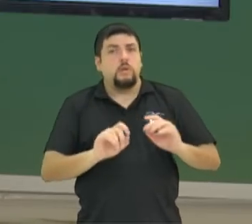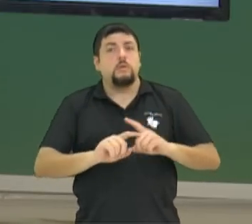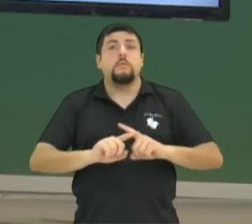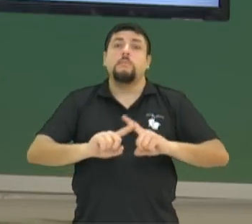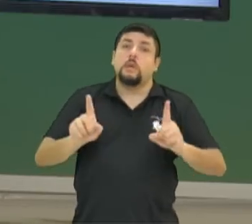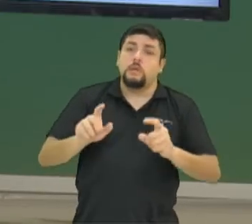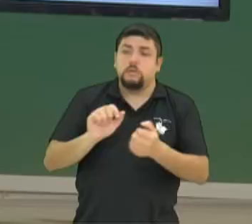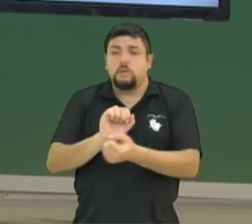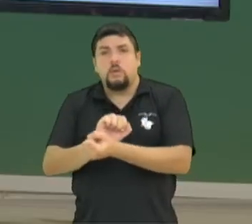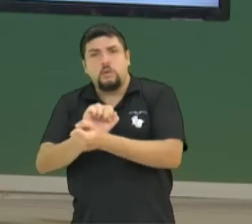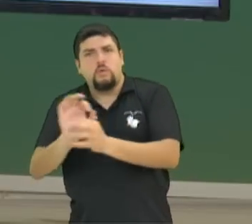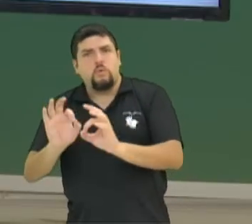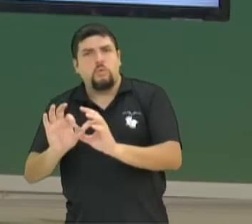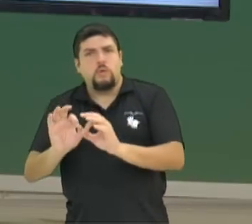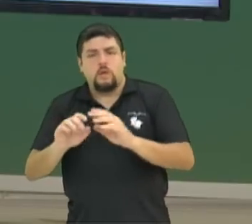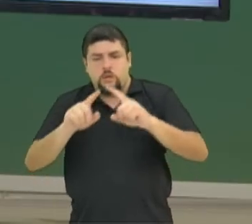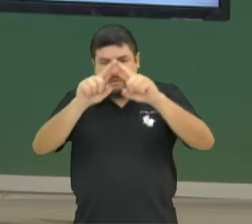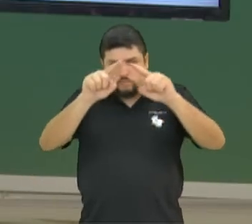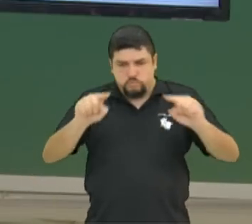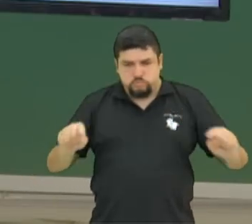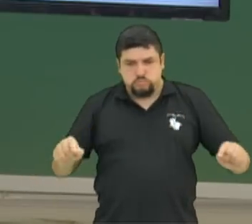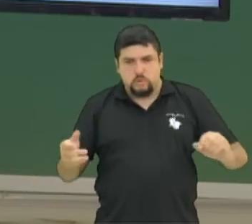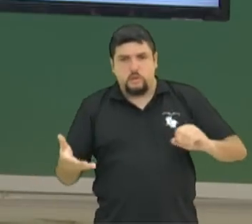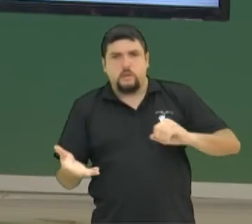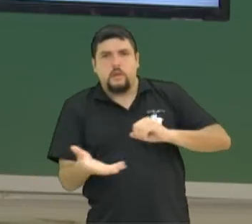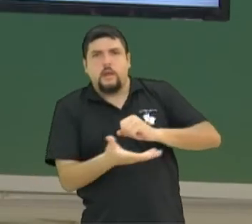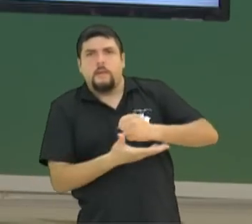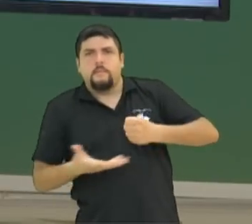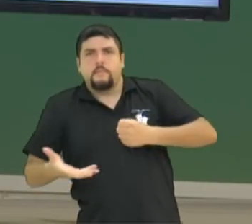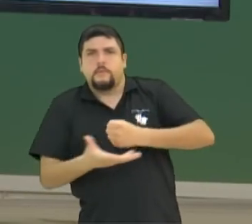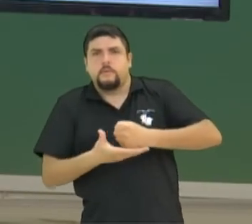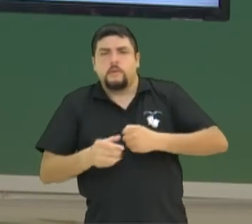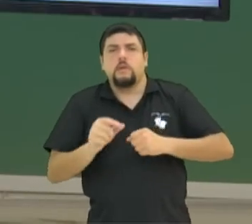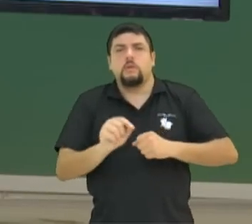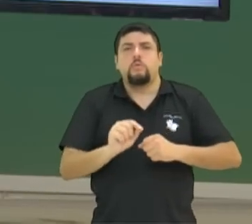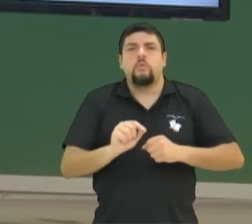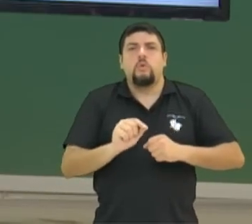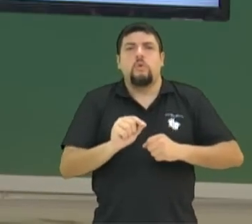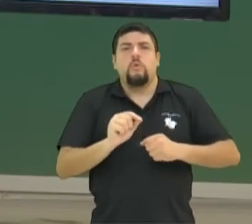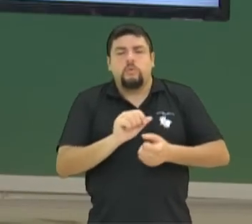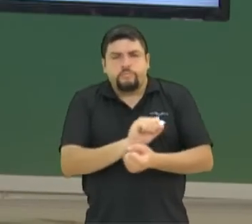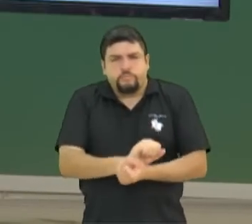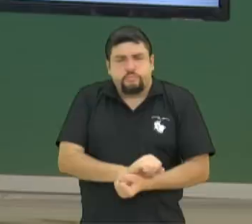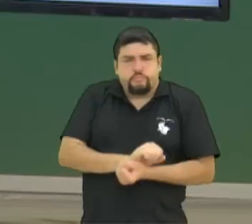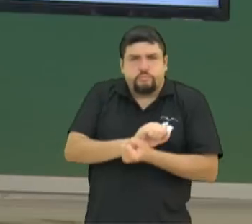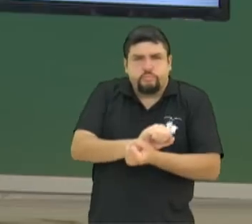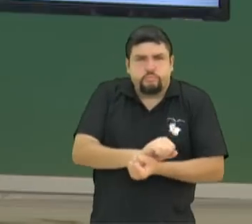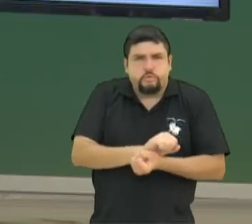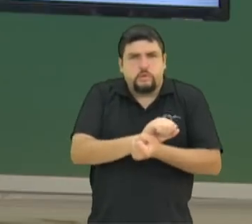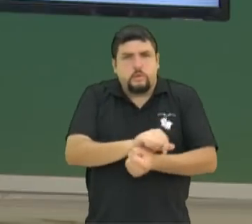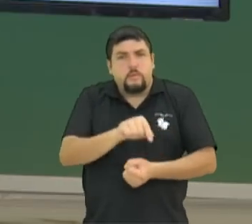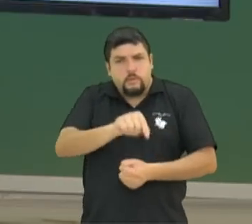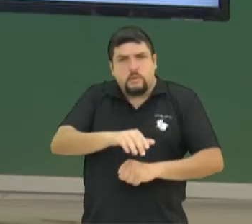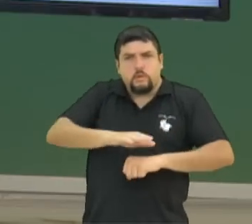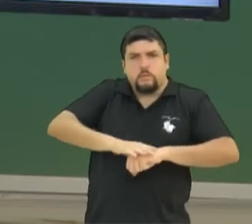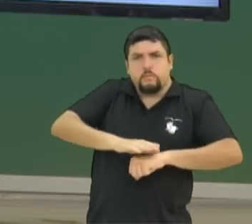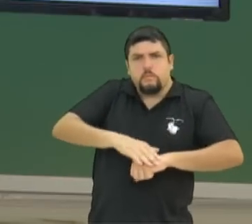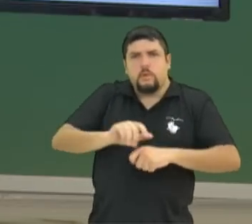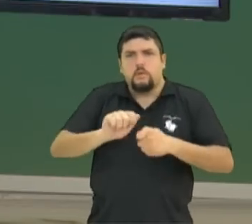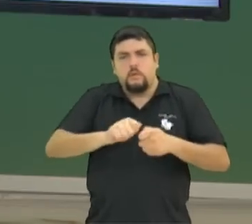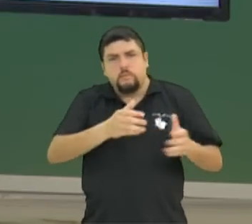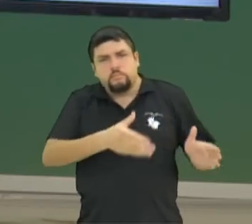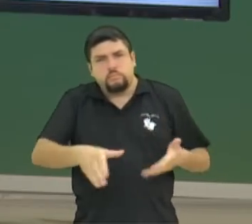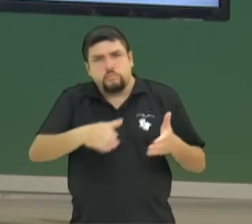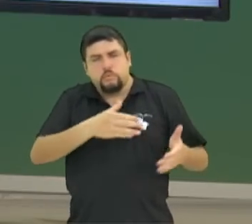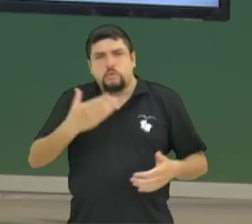as mãos e os pés do senhor de engenho, era quem de fato realizava essa produção do açúcar aqui na América. A mão